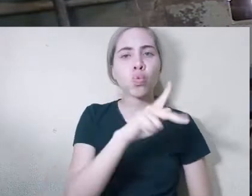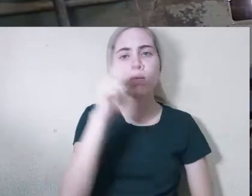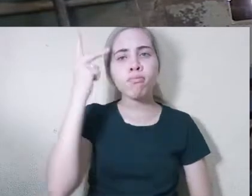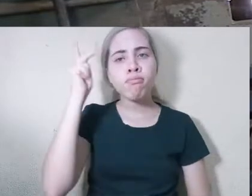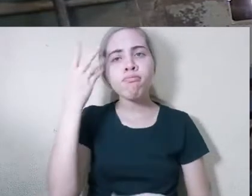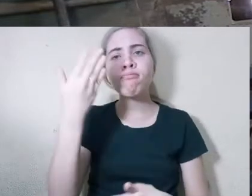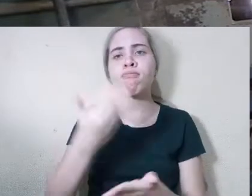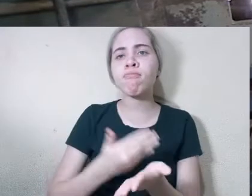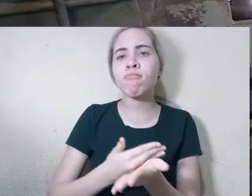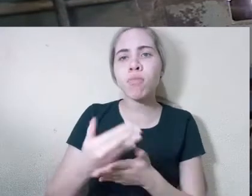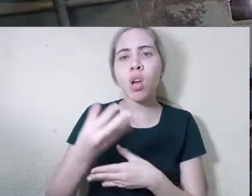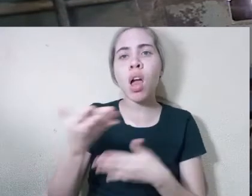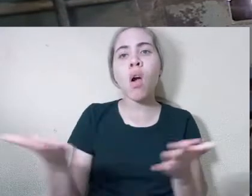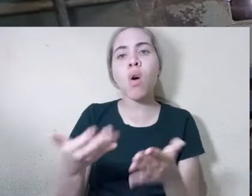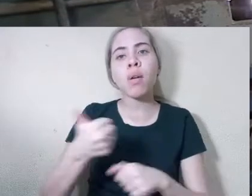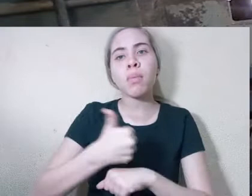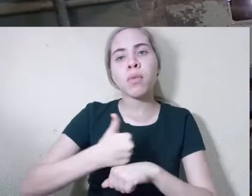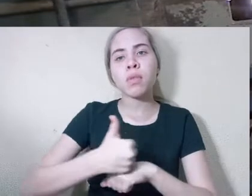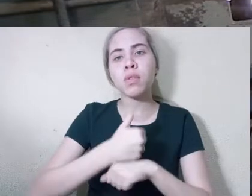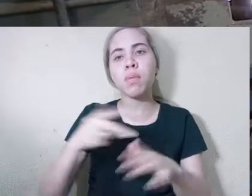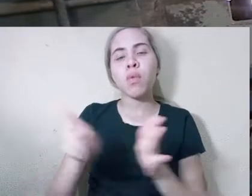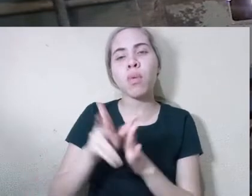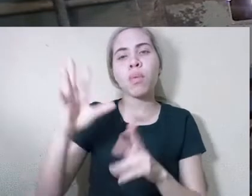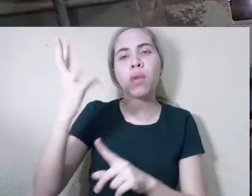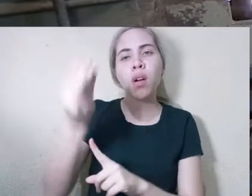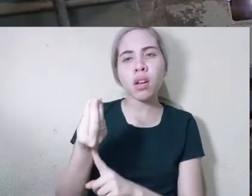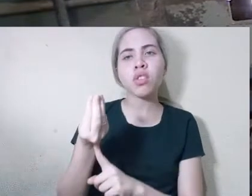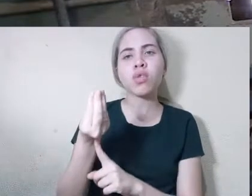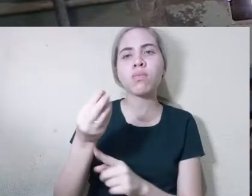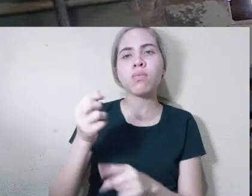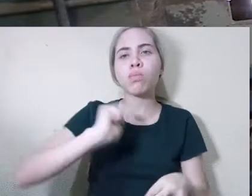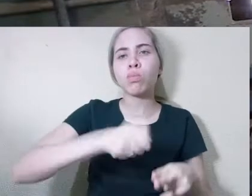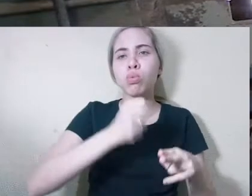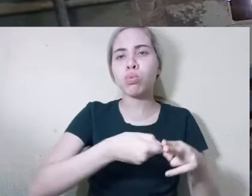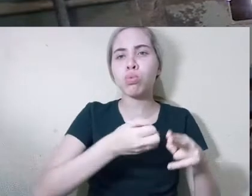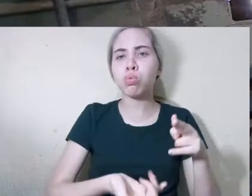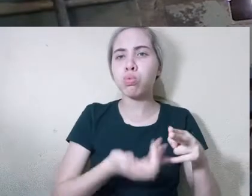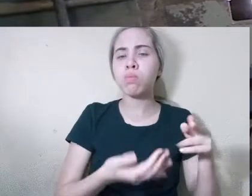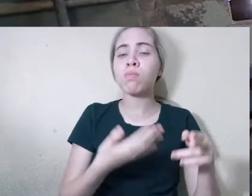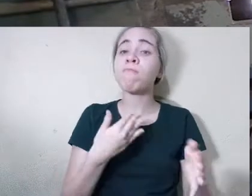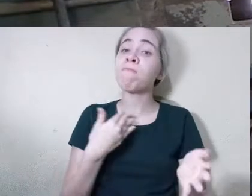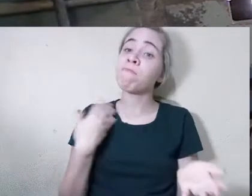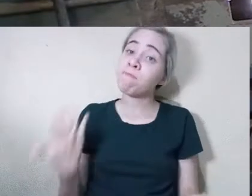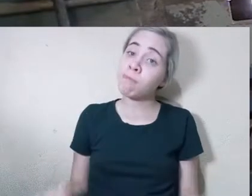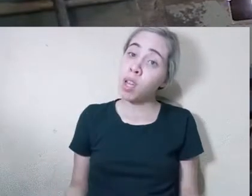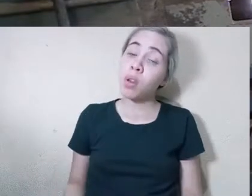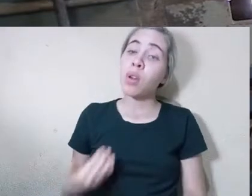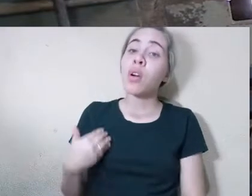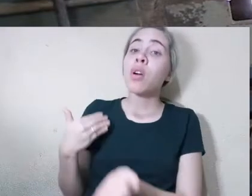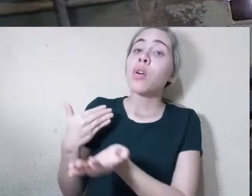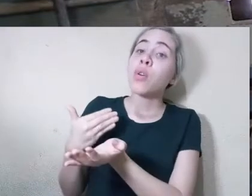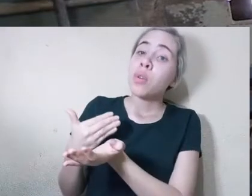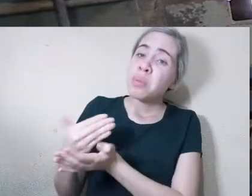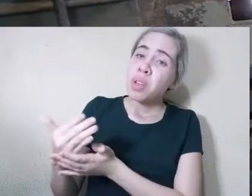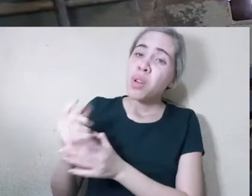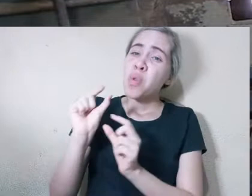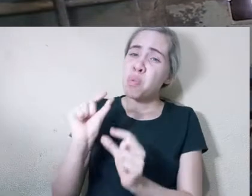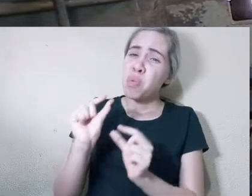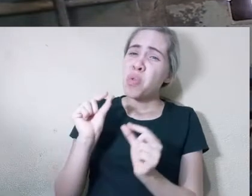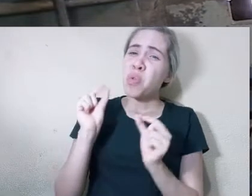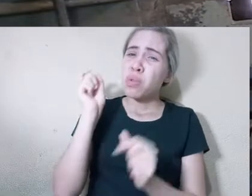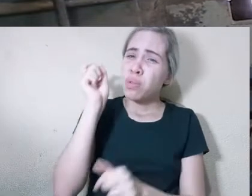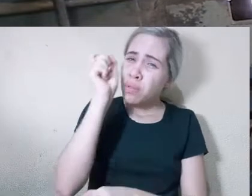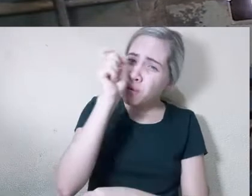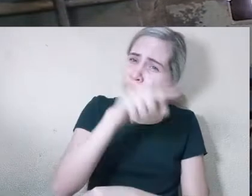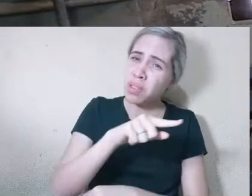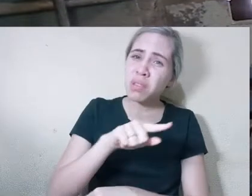história agora como profissional da arte de hotelaria? Bom, assim, no começo já é sempre um pouco difícil, né?